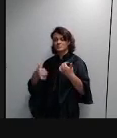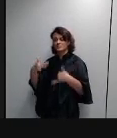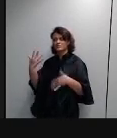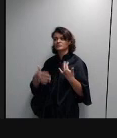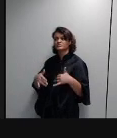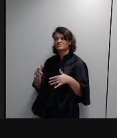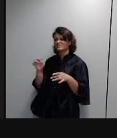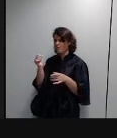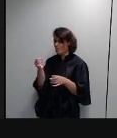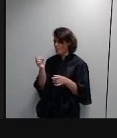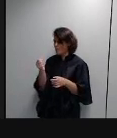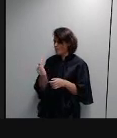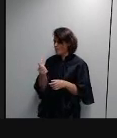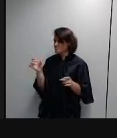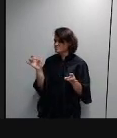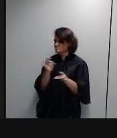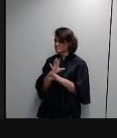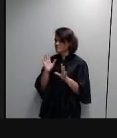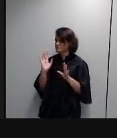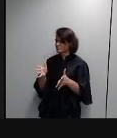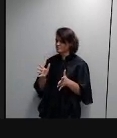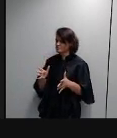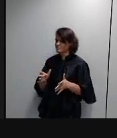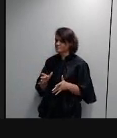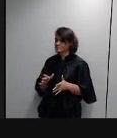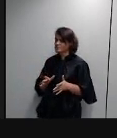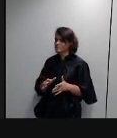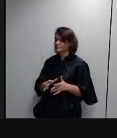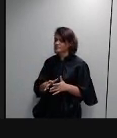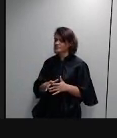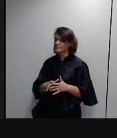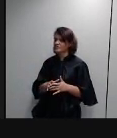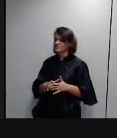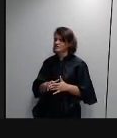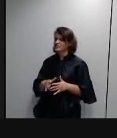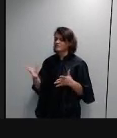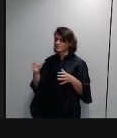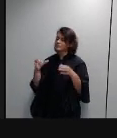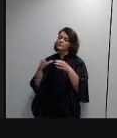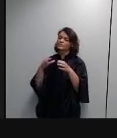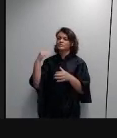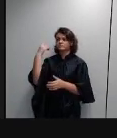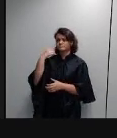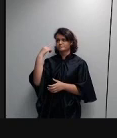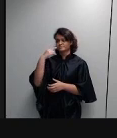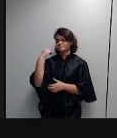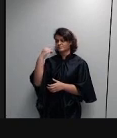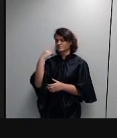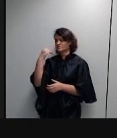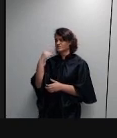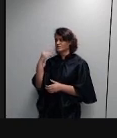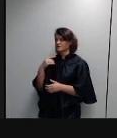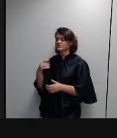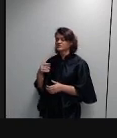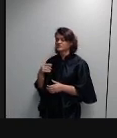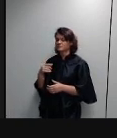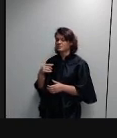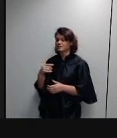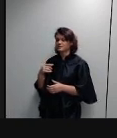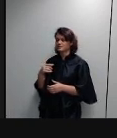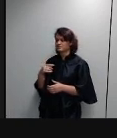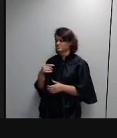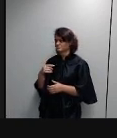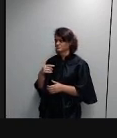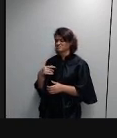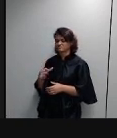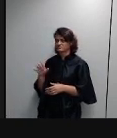Rio Grande do Sul daquela questão dos Advogados e bravo lá uma ajuda aos Oficiais